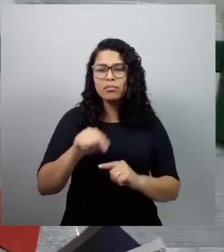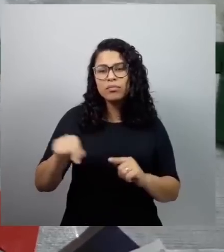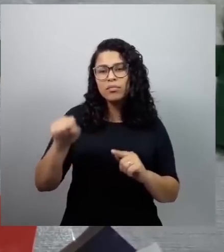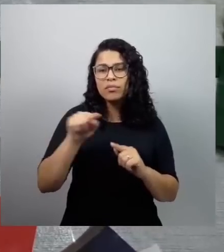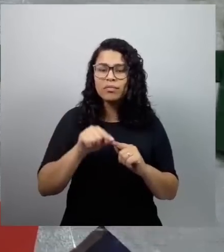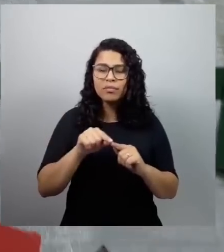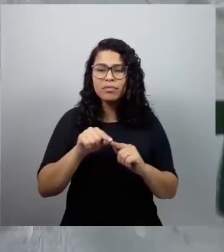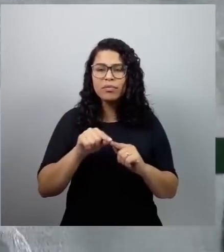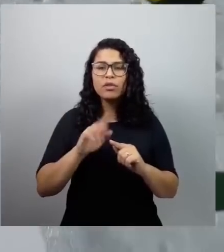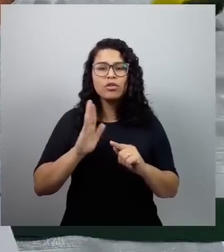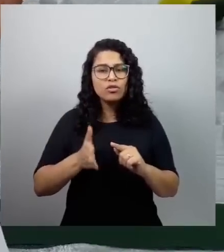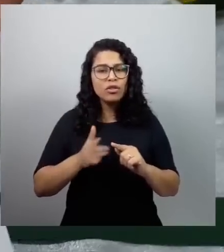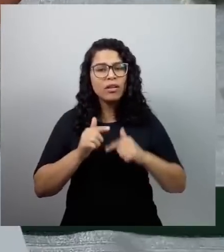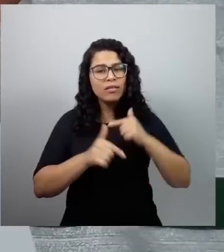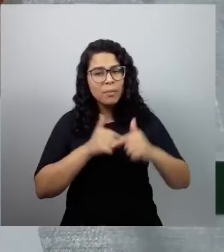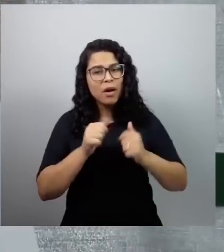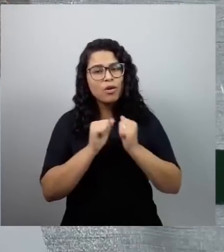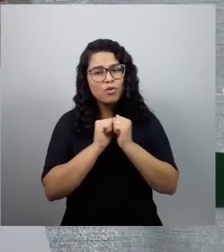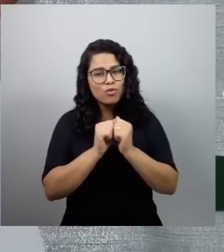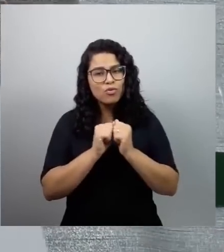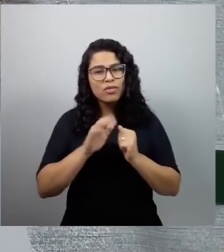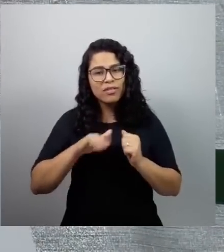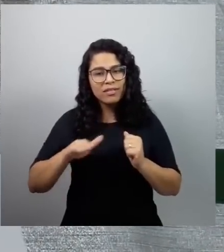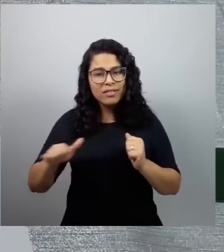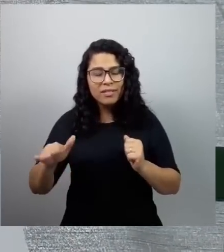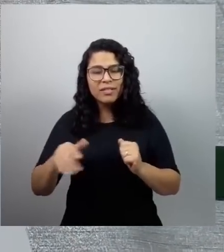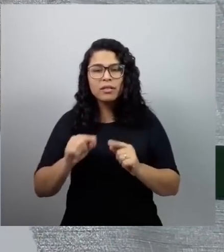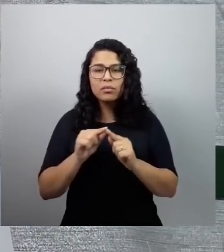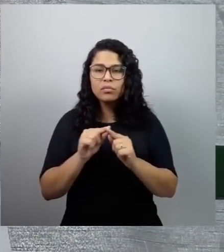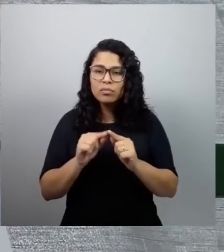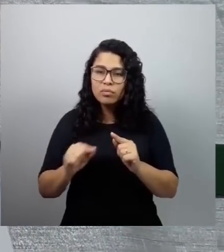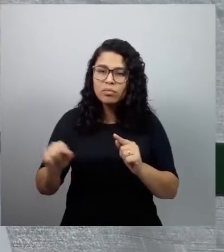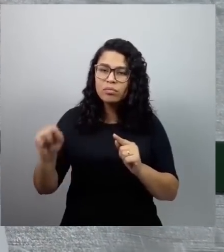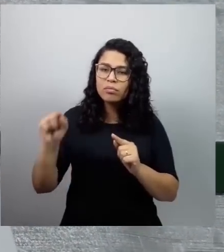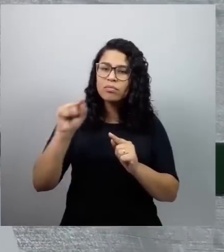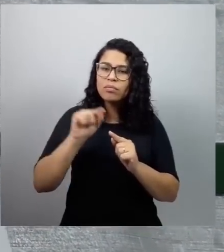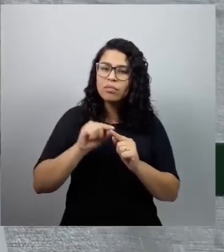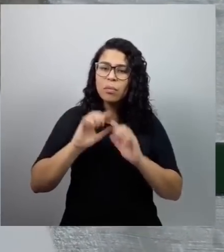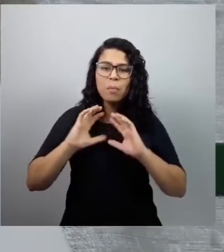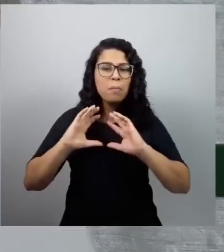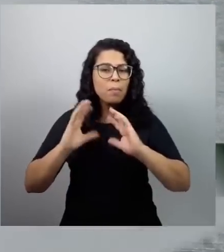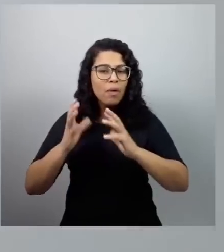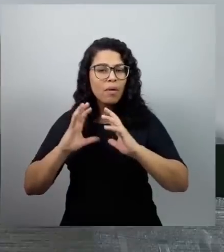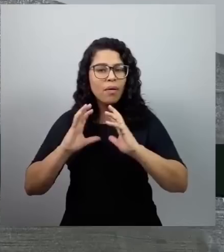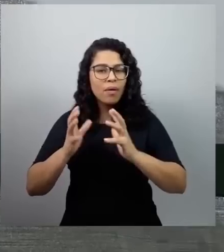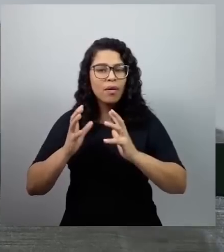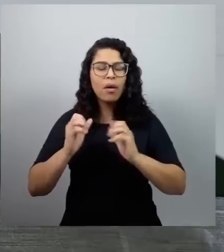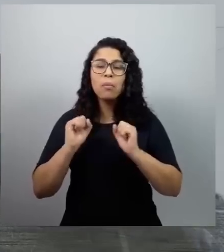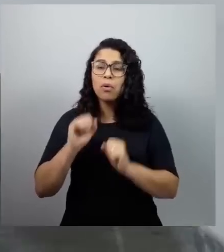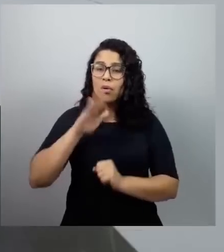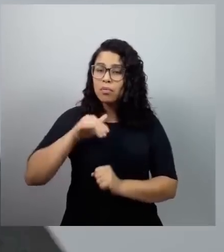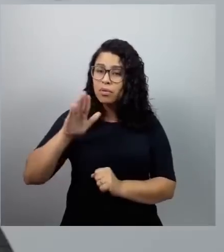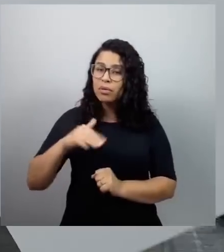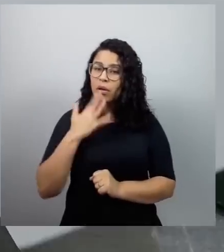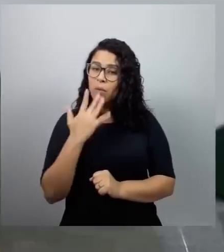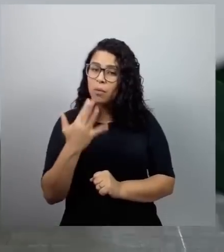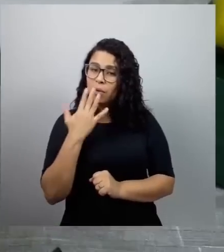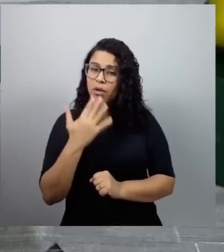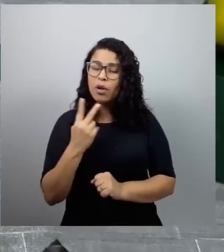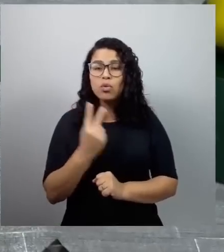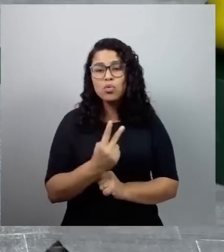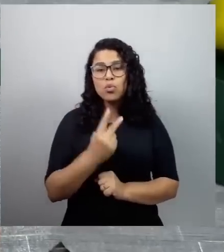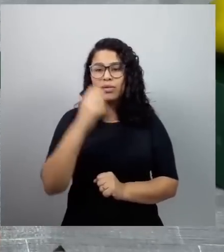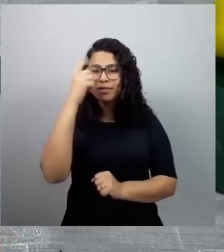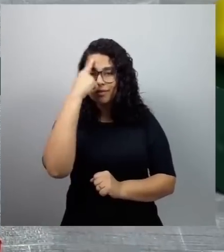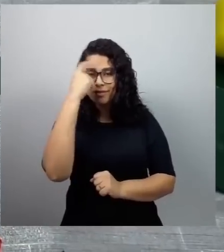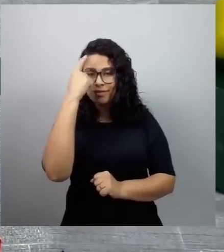Aqui eu fiz uma bola, né, vocês façam aí um círculo, a criança pode pintar colorido, tá vendo?